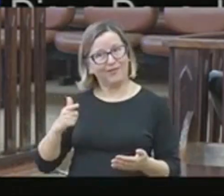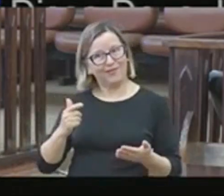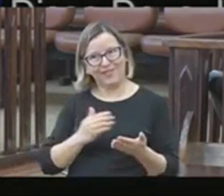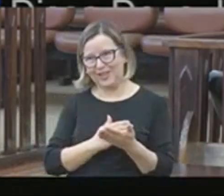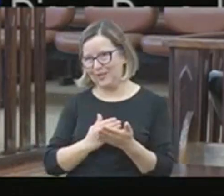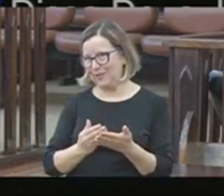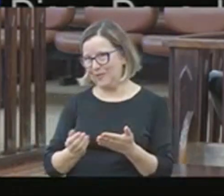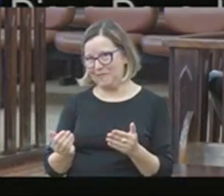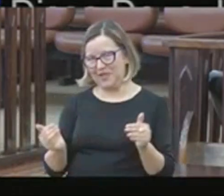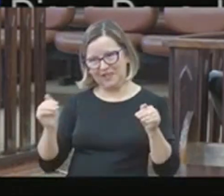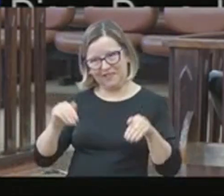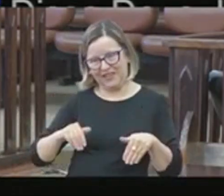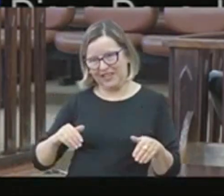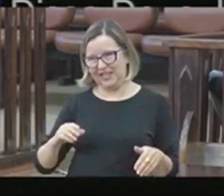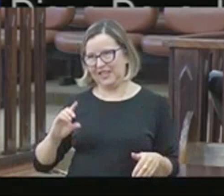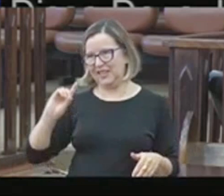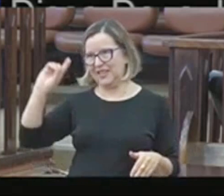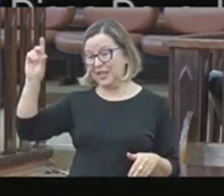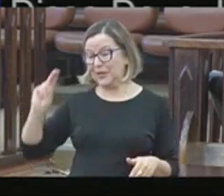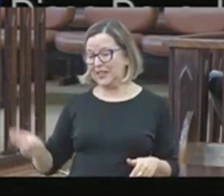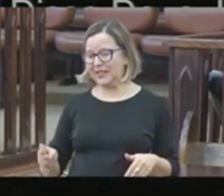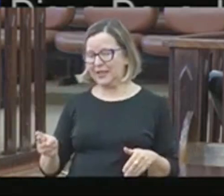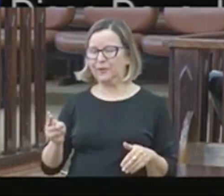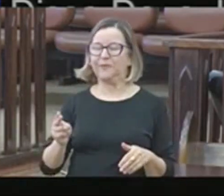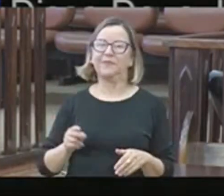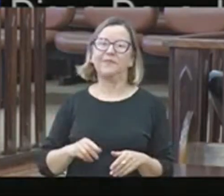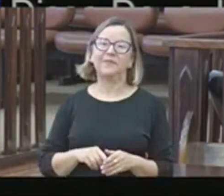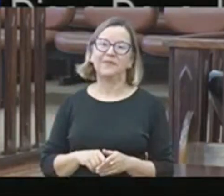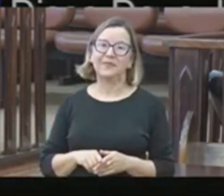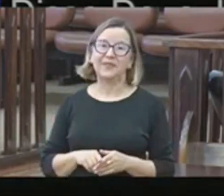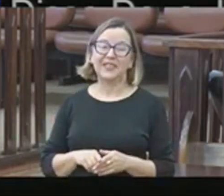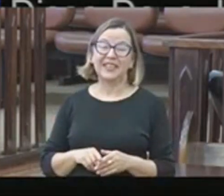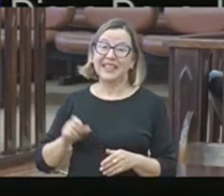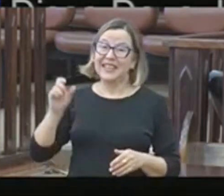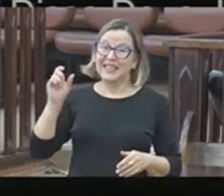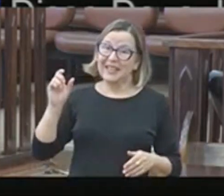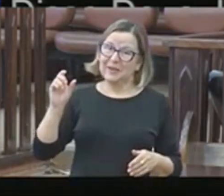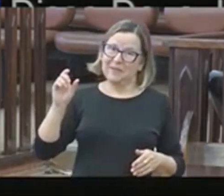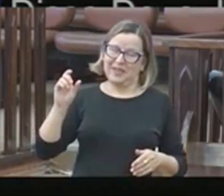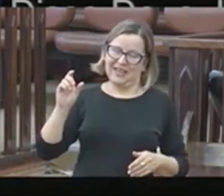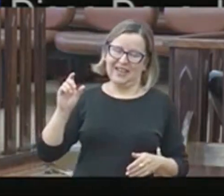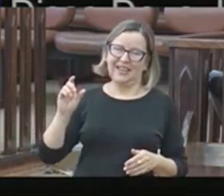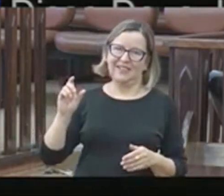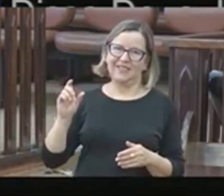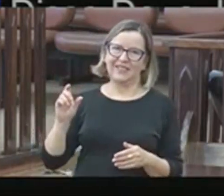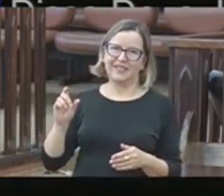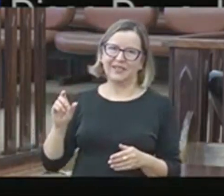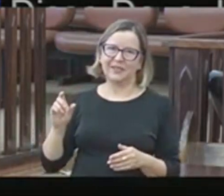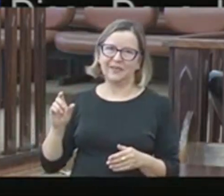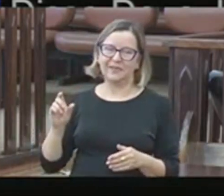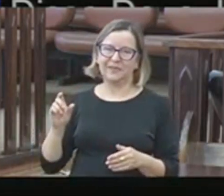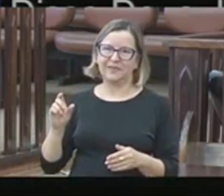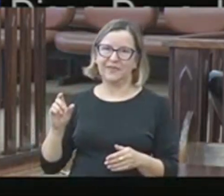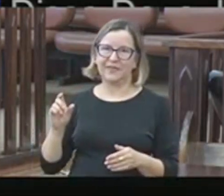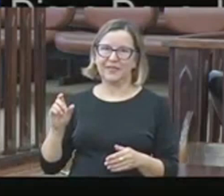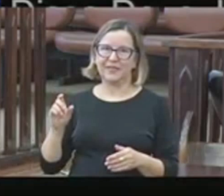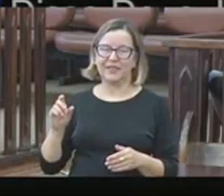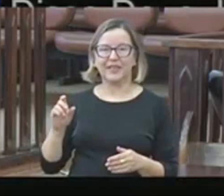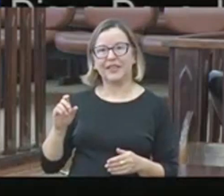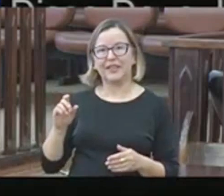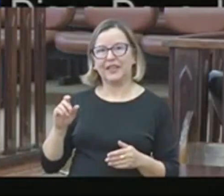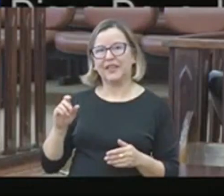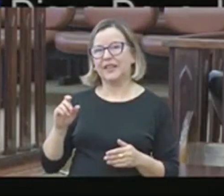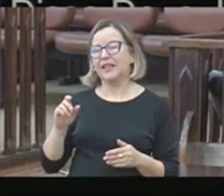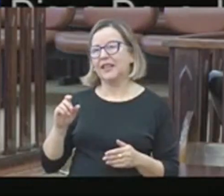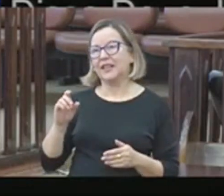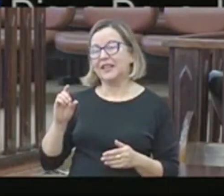nós temos, o nosso Cronos. E aqui a palavra que nós encontramos para Deus é Elohim, no